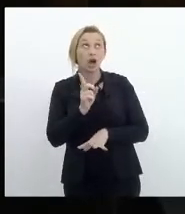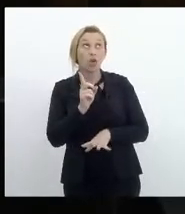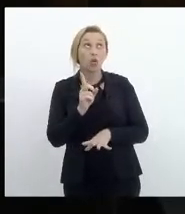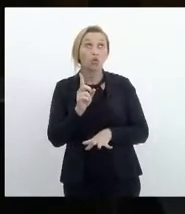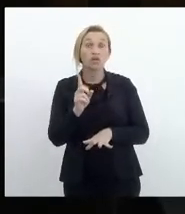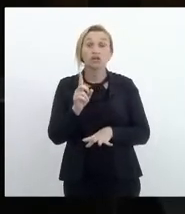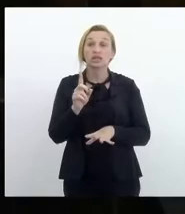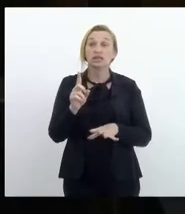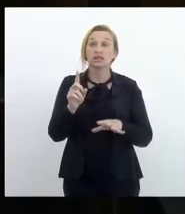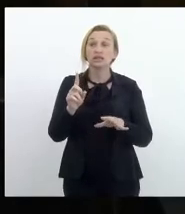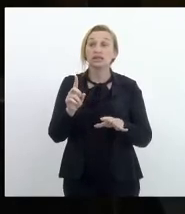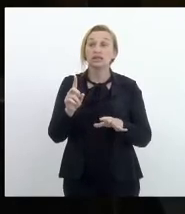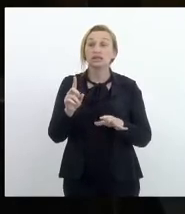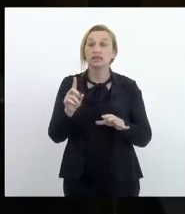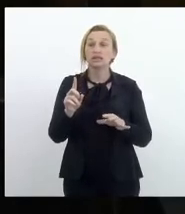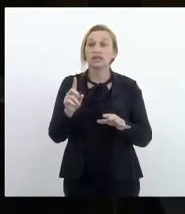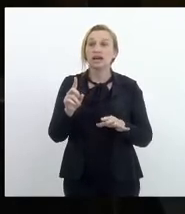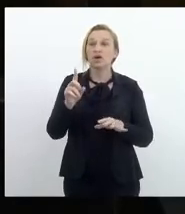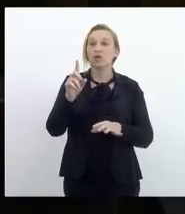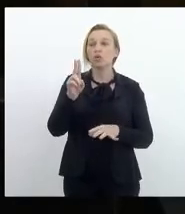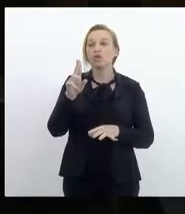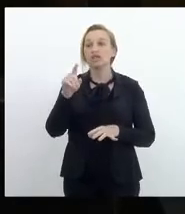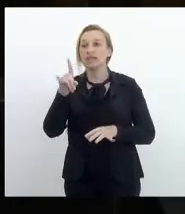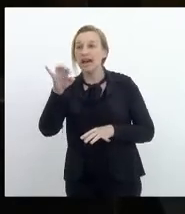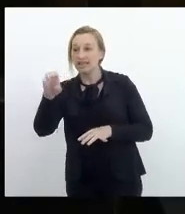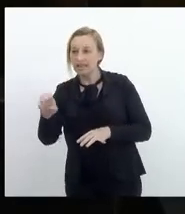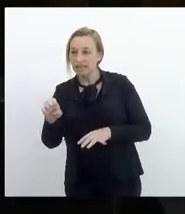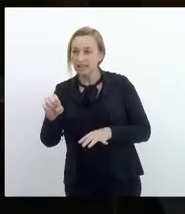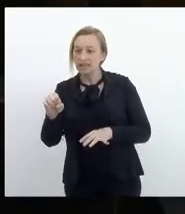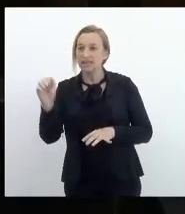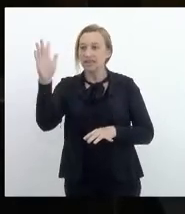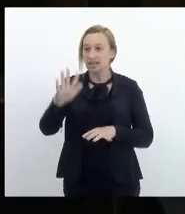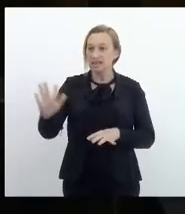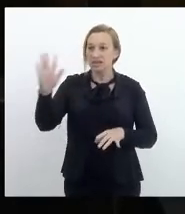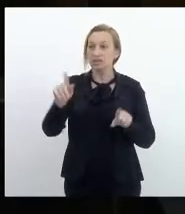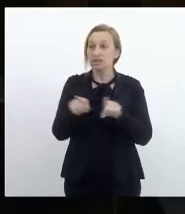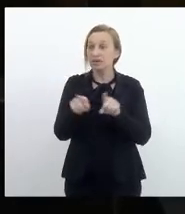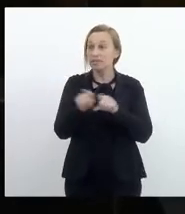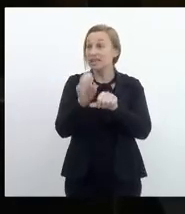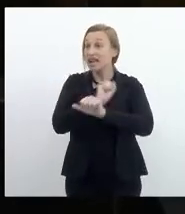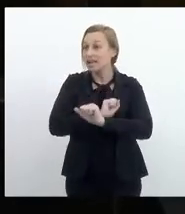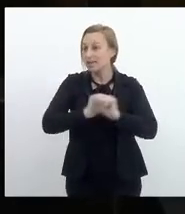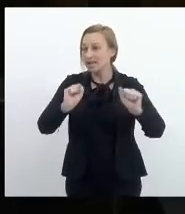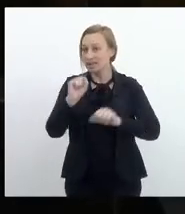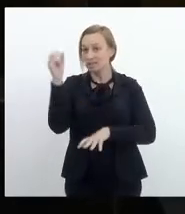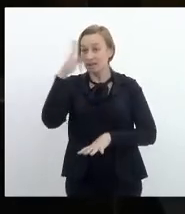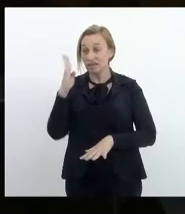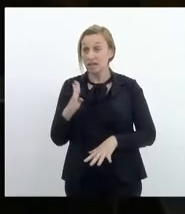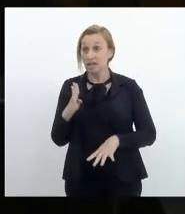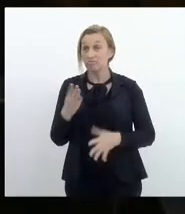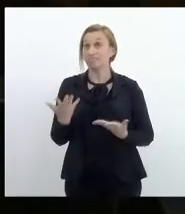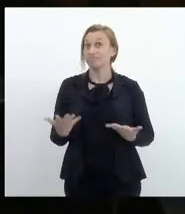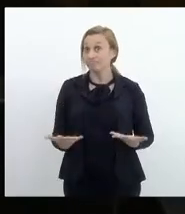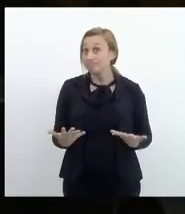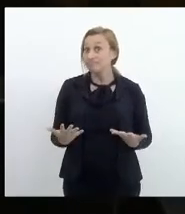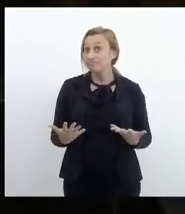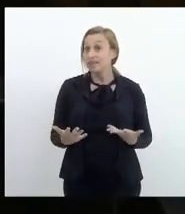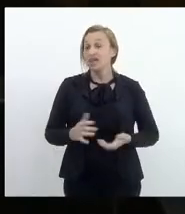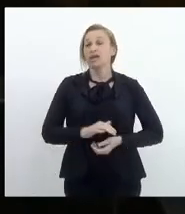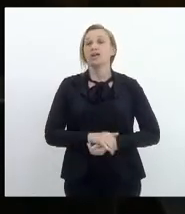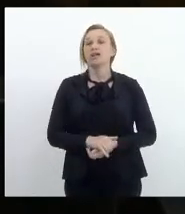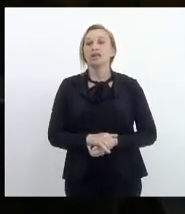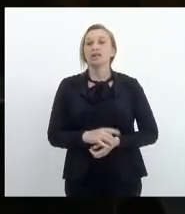dia da unidade Nacional nem tão pouco o dia da nossa Independência e há